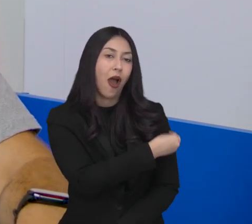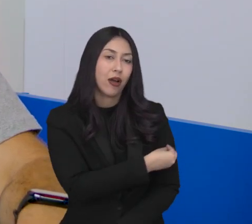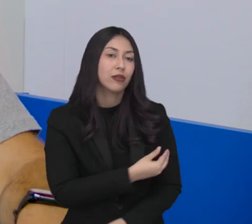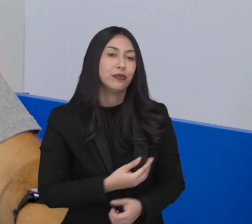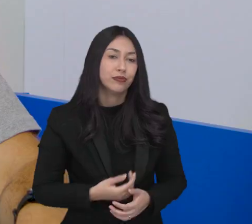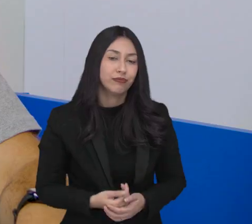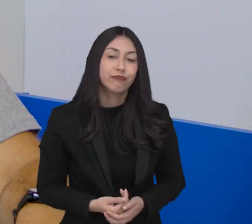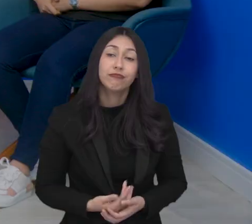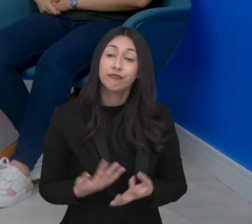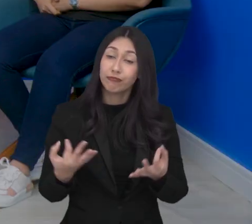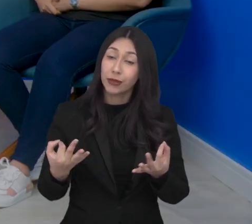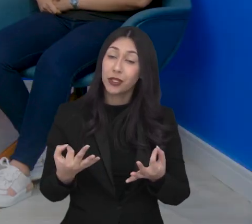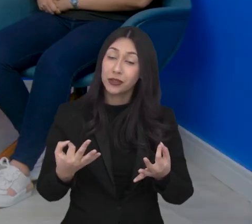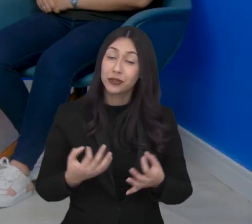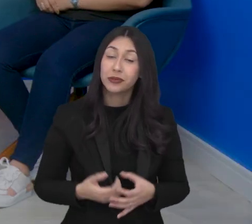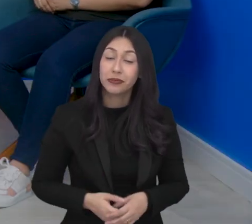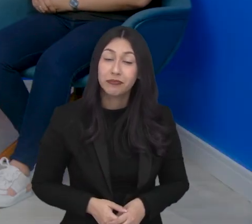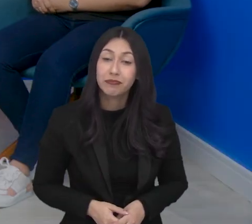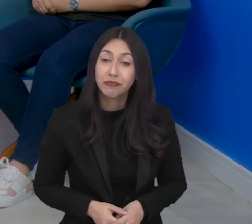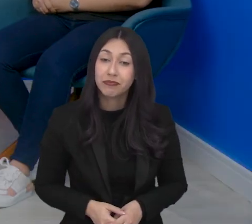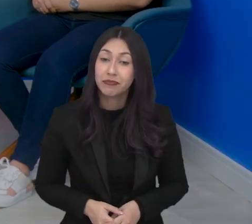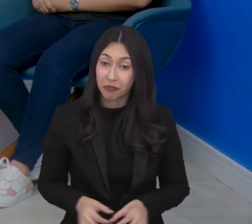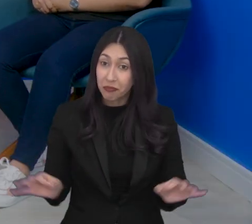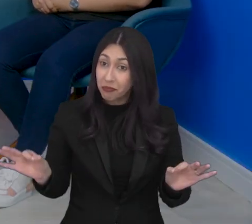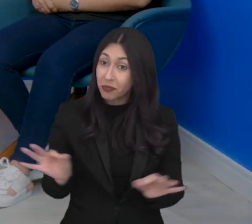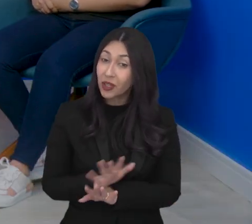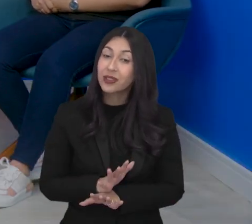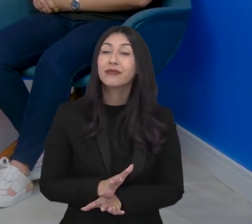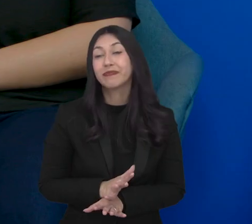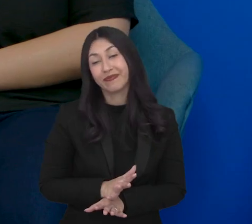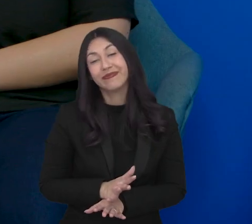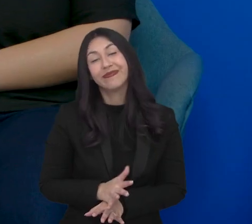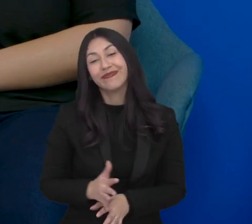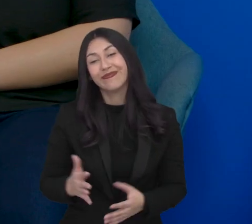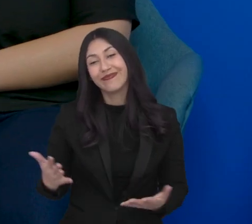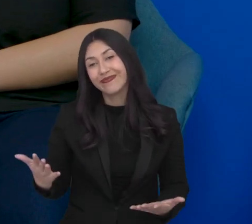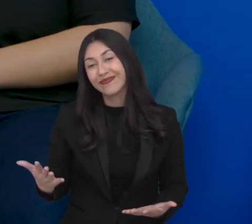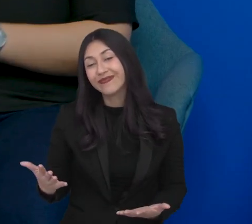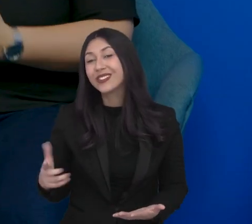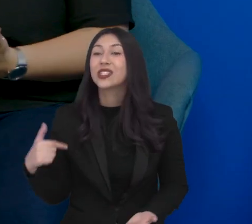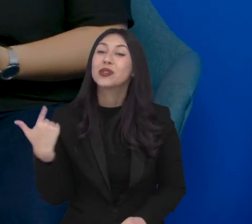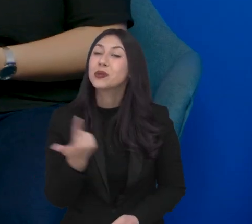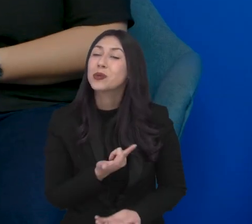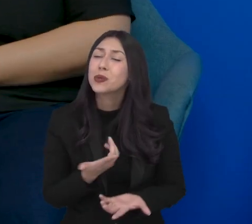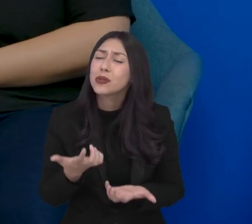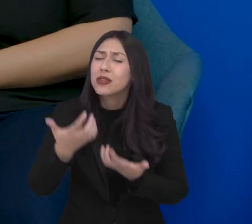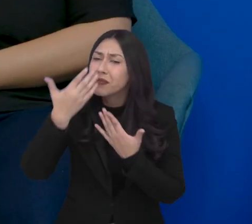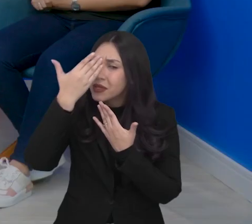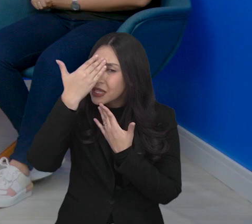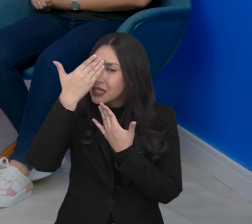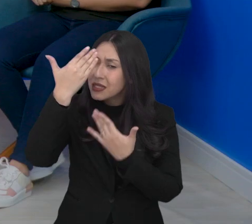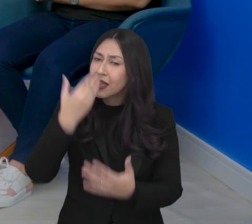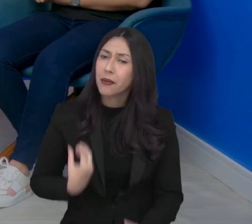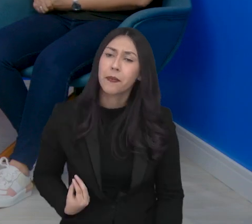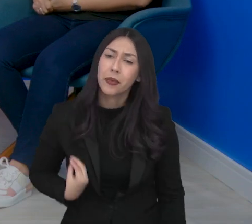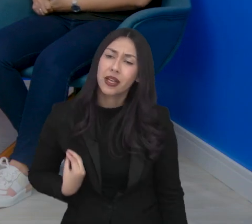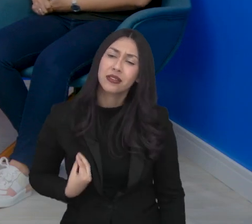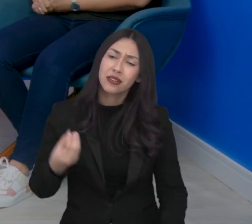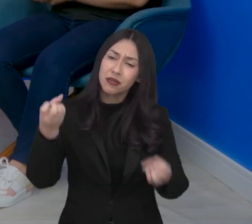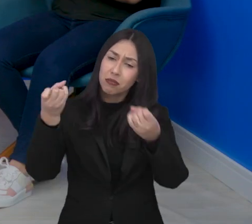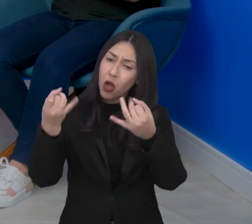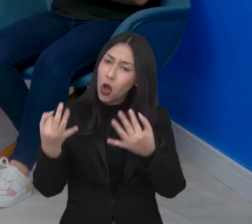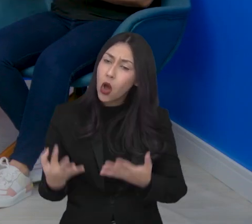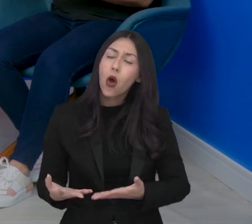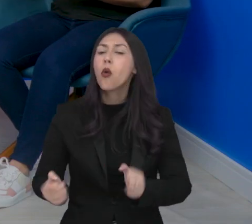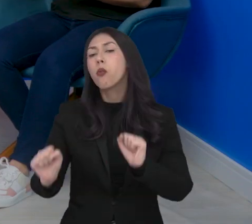colocação. Tá? Perfeito. Fechado, Marina? Fechamos. Alexandre, a gente queria agradecer sua presença, os